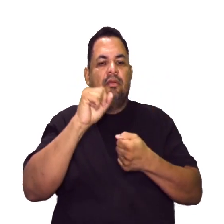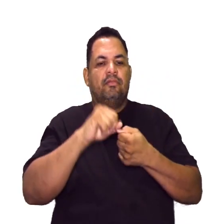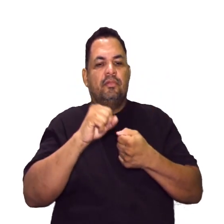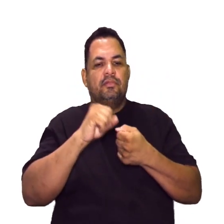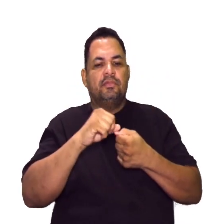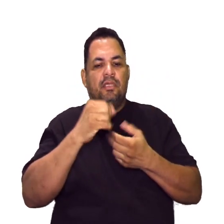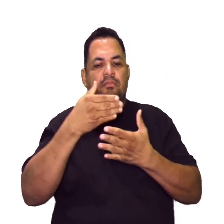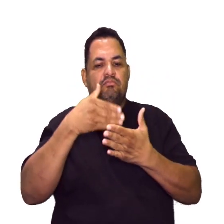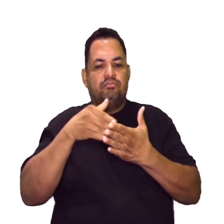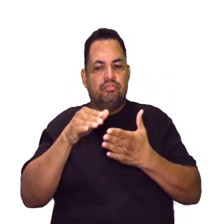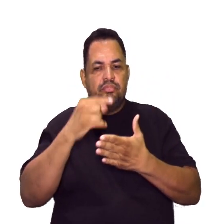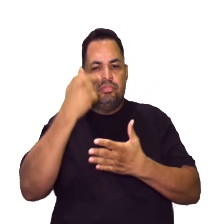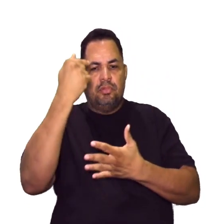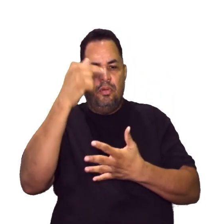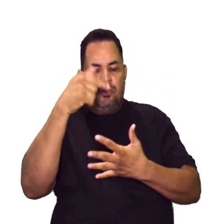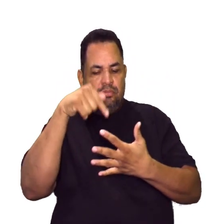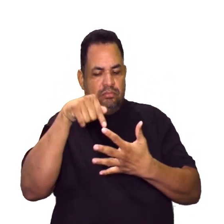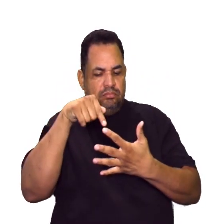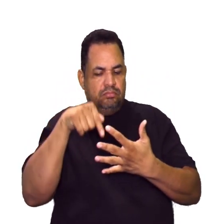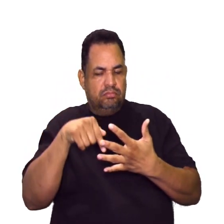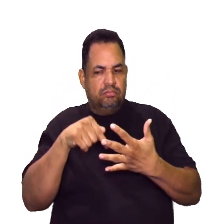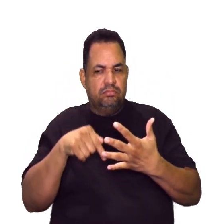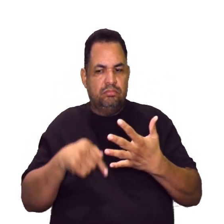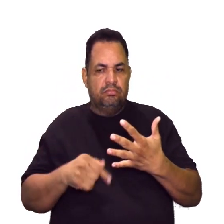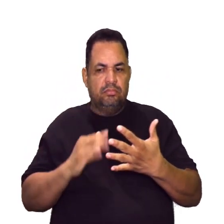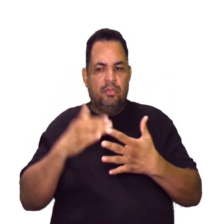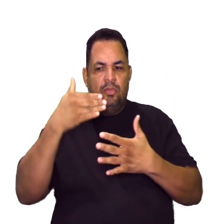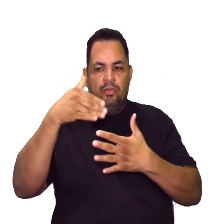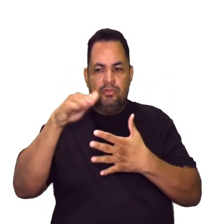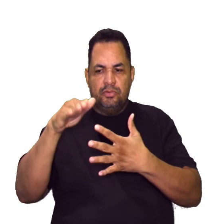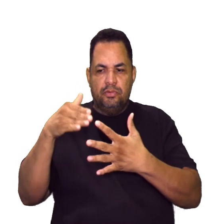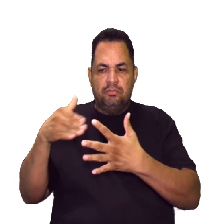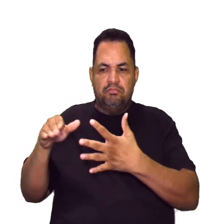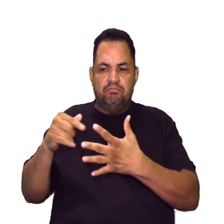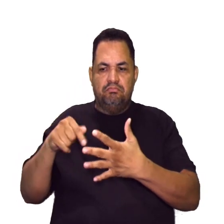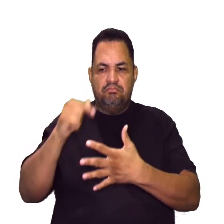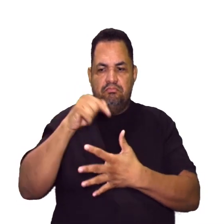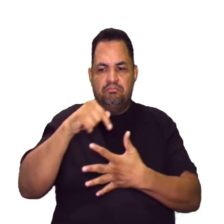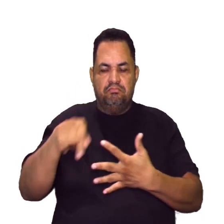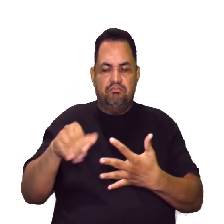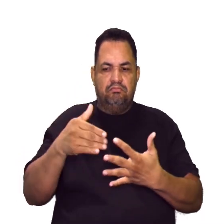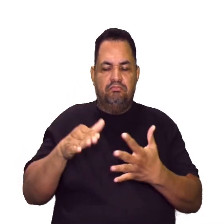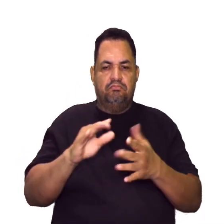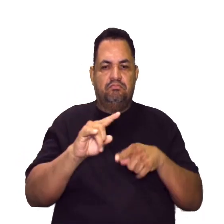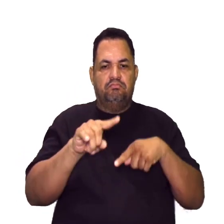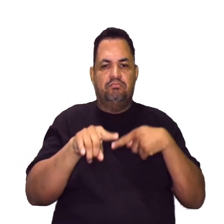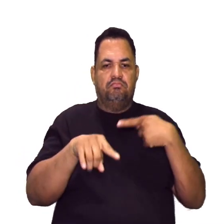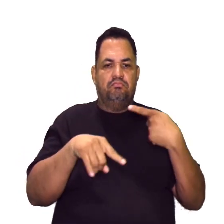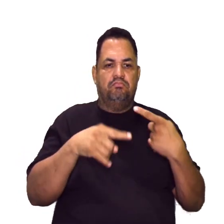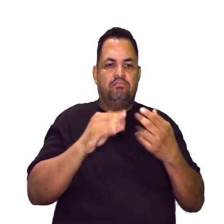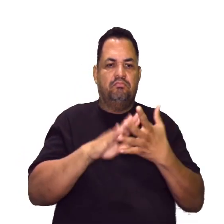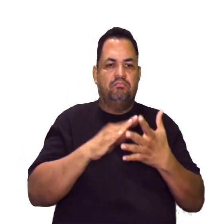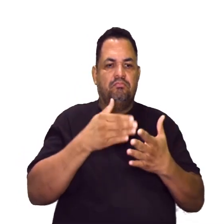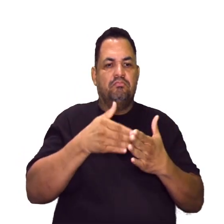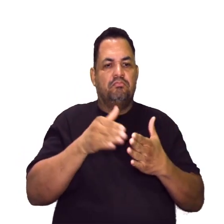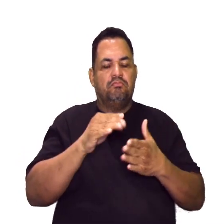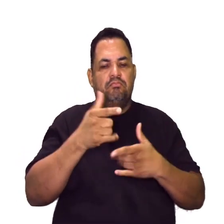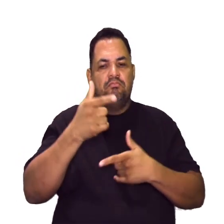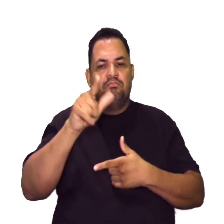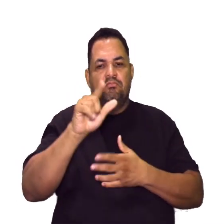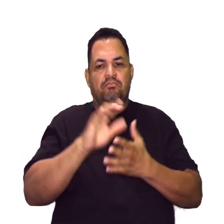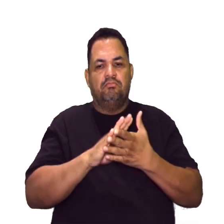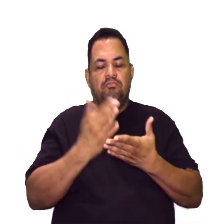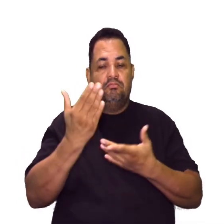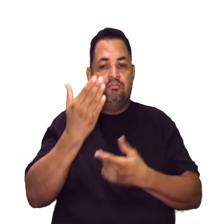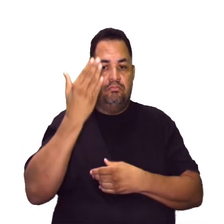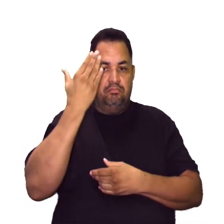fazendo por eliminação. Aquilo que você já conhece, joga em cada alternativa, que você vai eliminando as demais